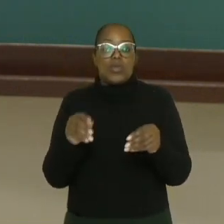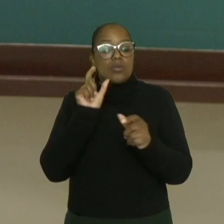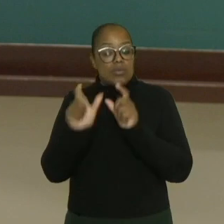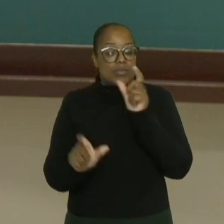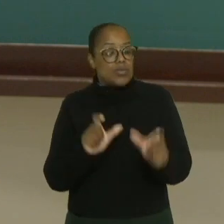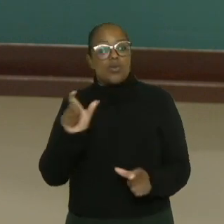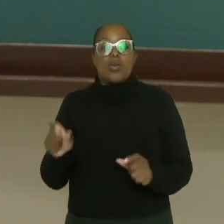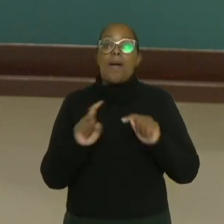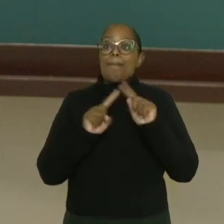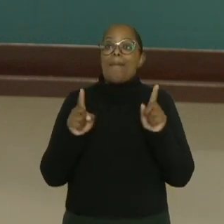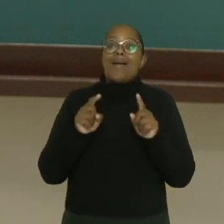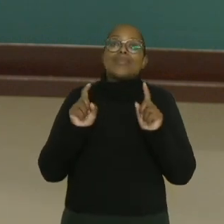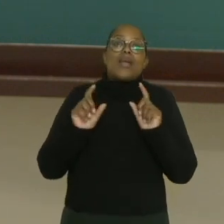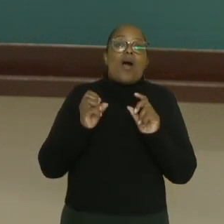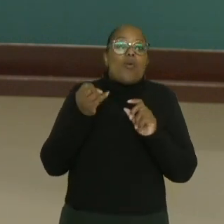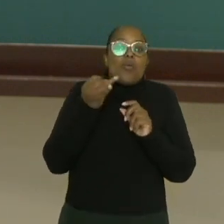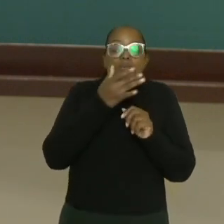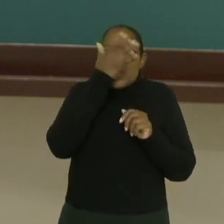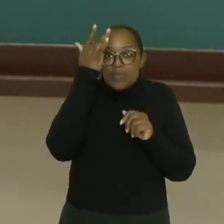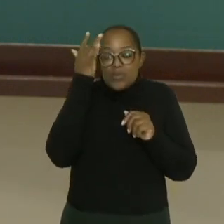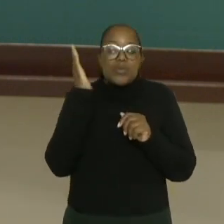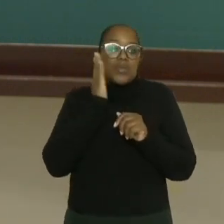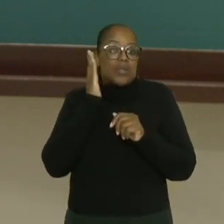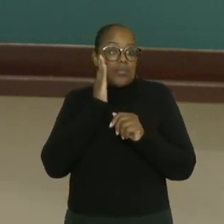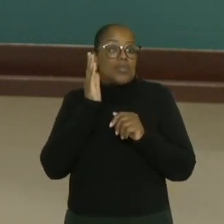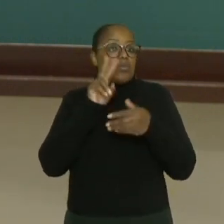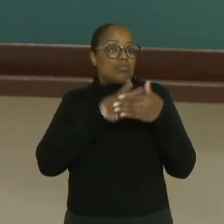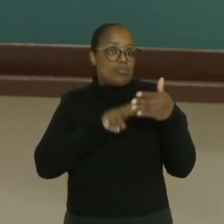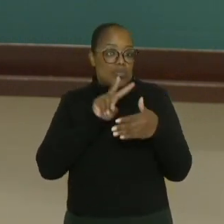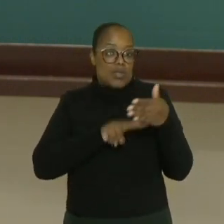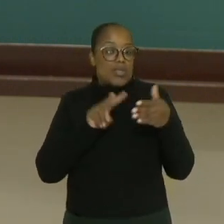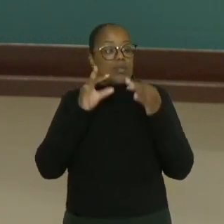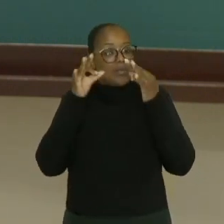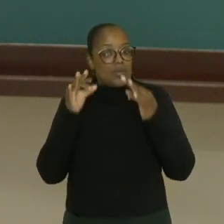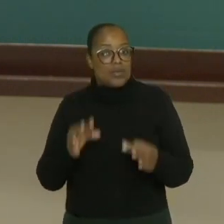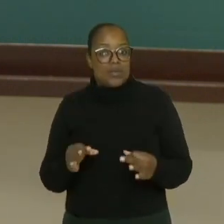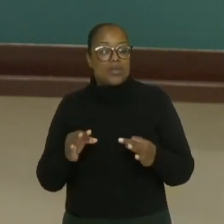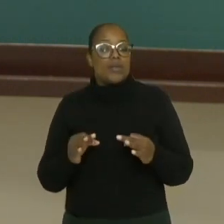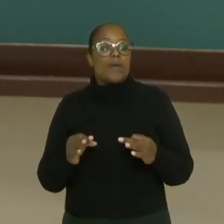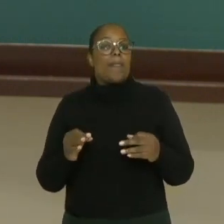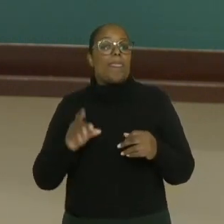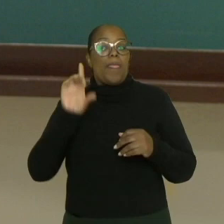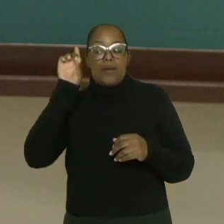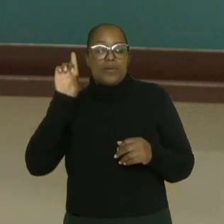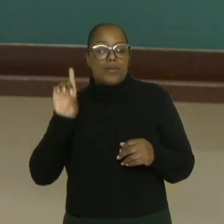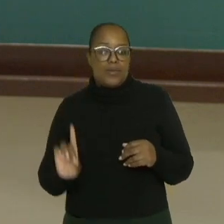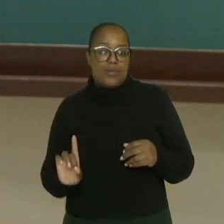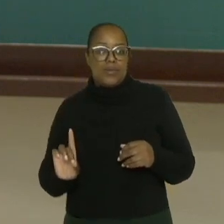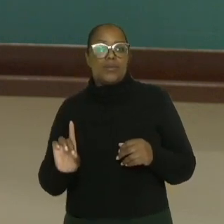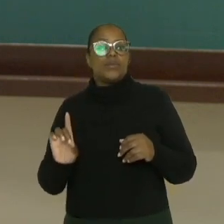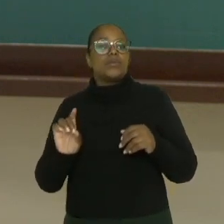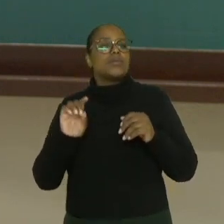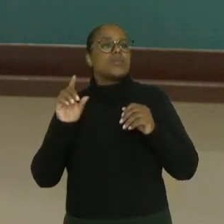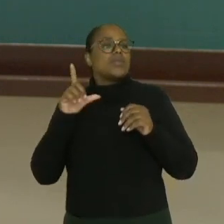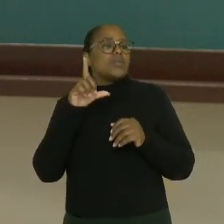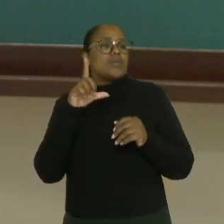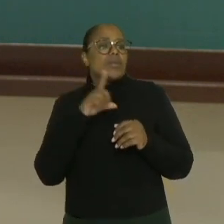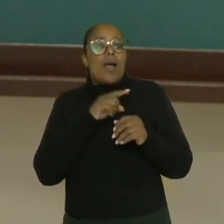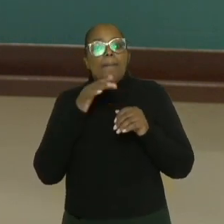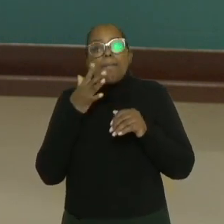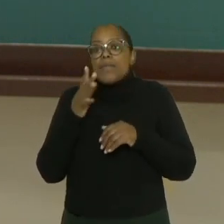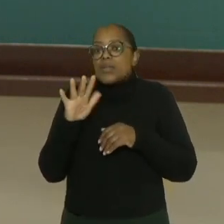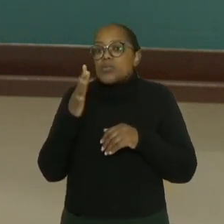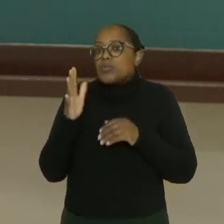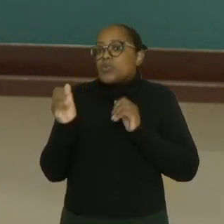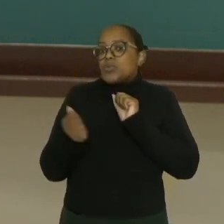alguns. E por isso a letra B está certa. Então, o direito que está mais ou menos ali.